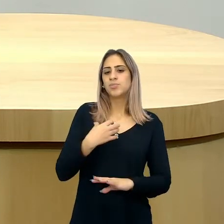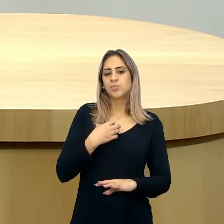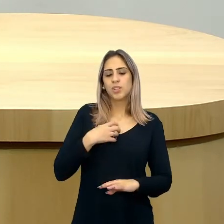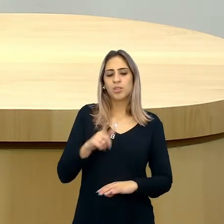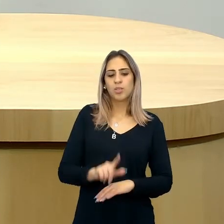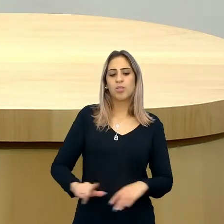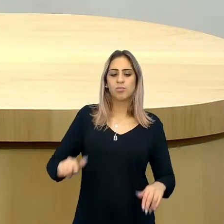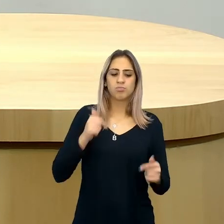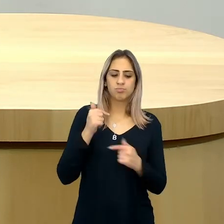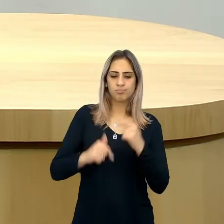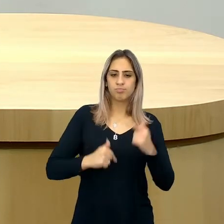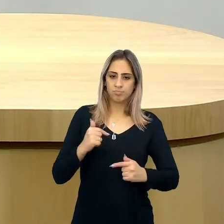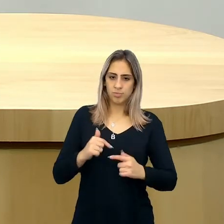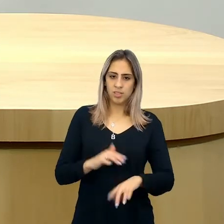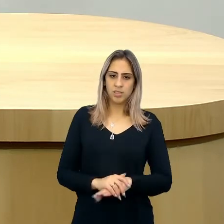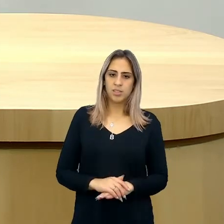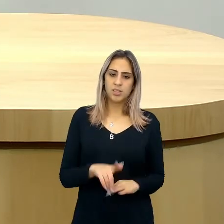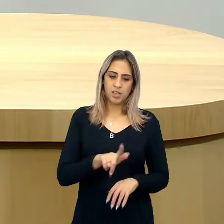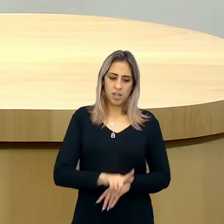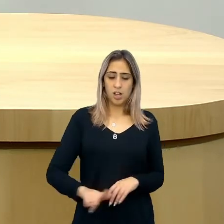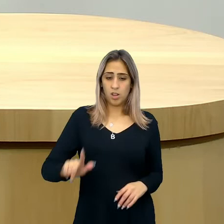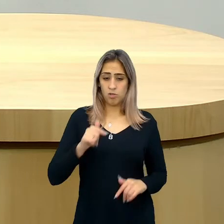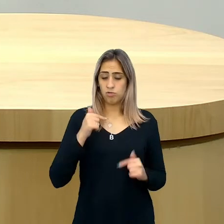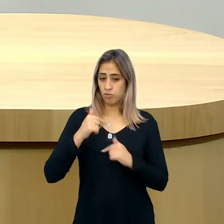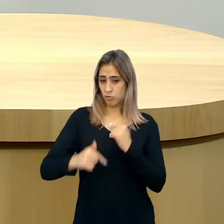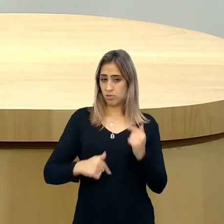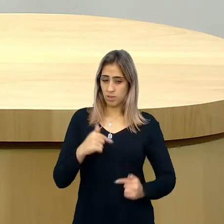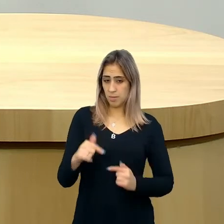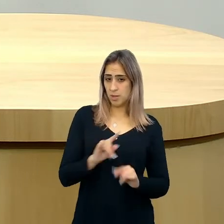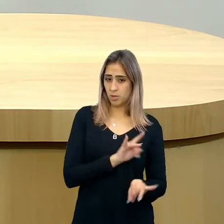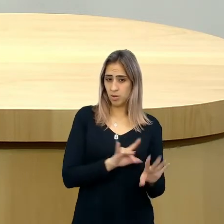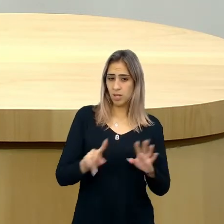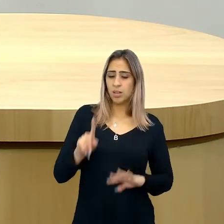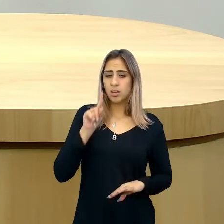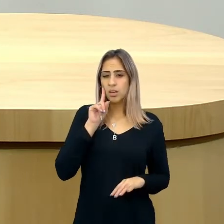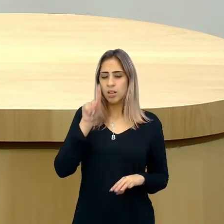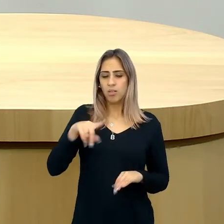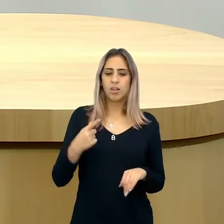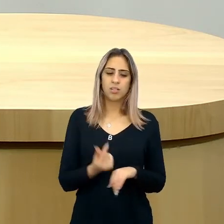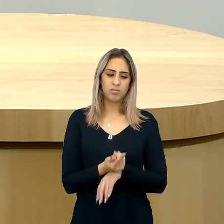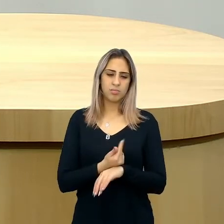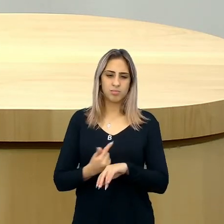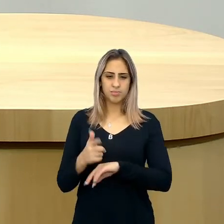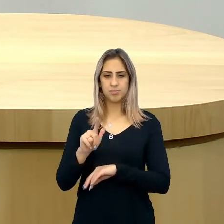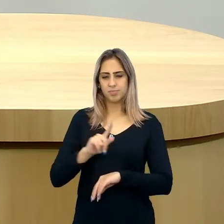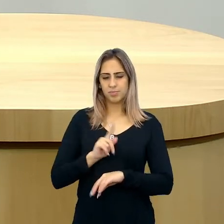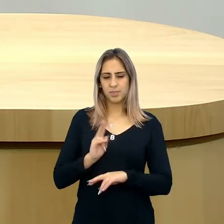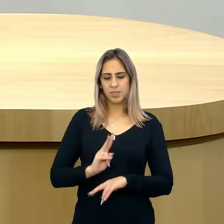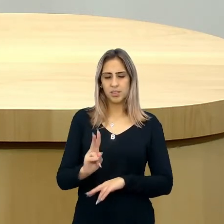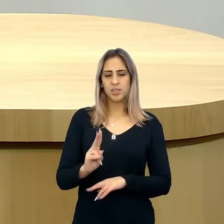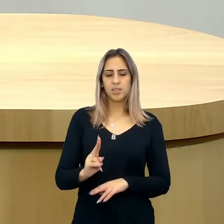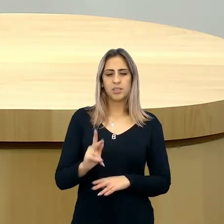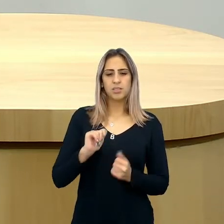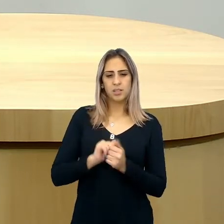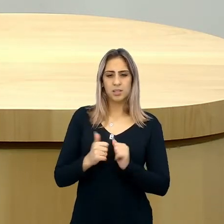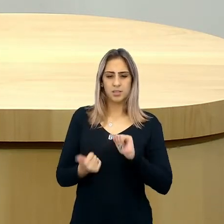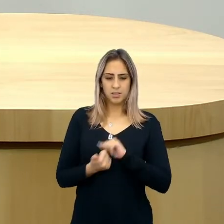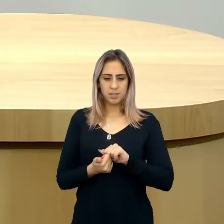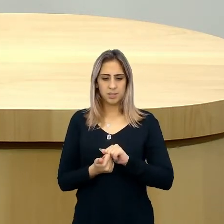lógica de funcionamento. E a lógica de funcionamento a que o capitalismo vem, ao mesmo tempo, se adaptando,